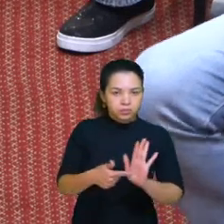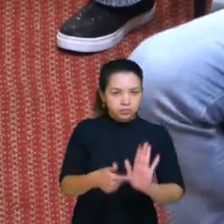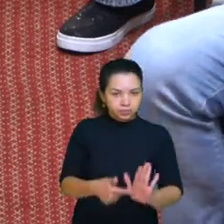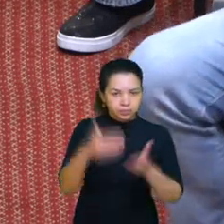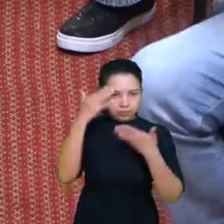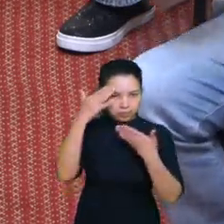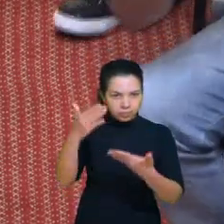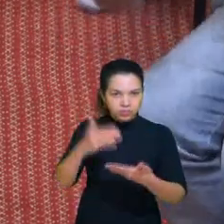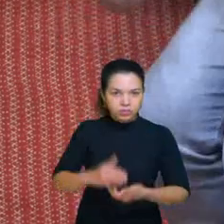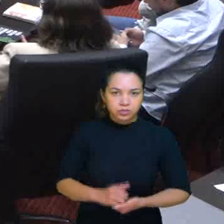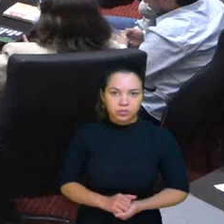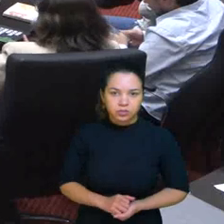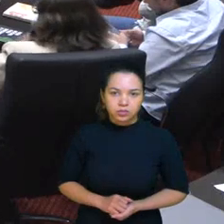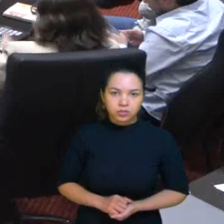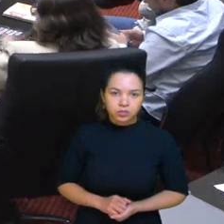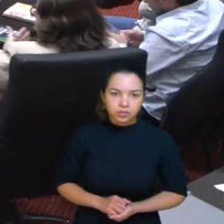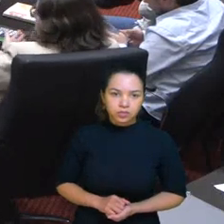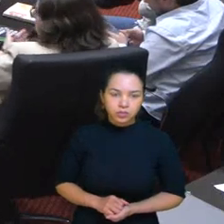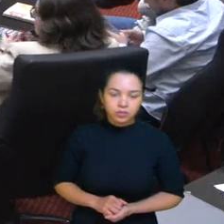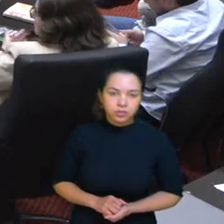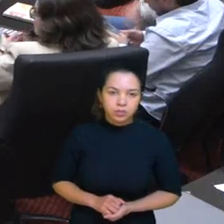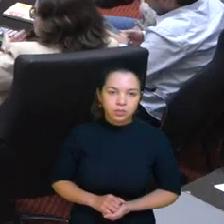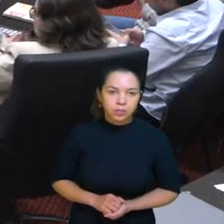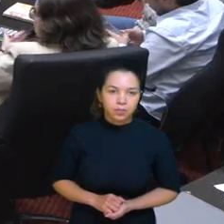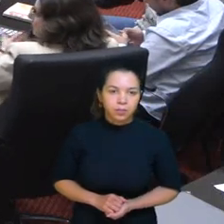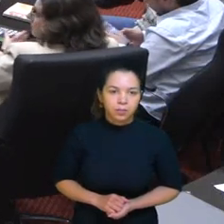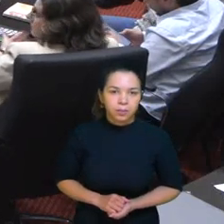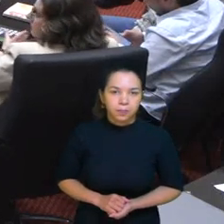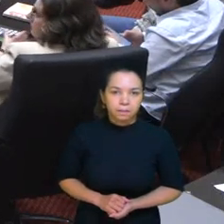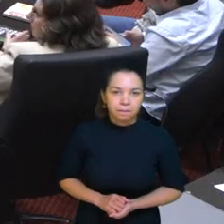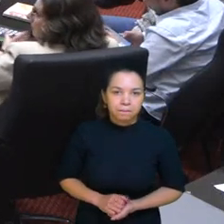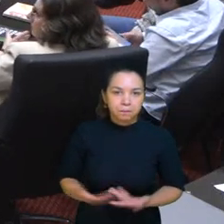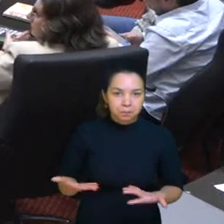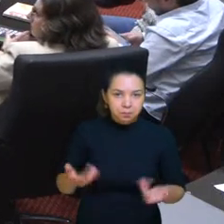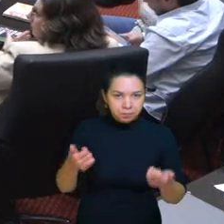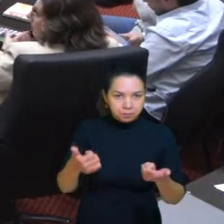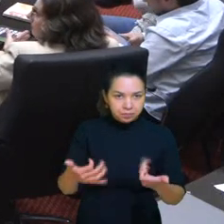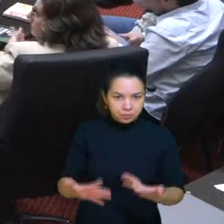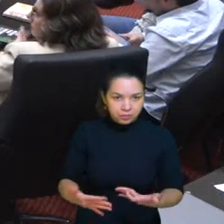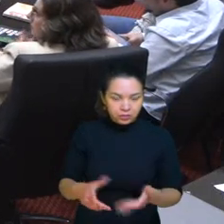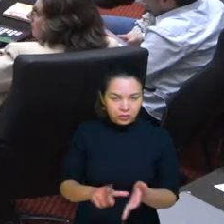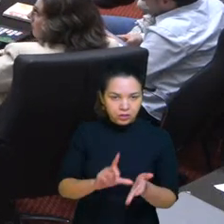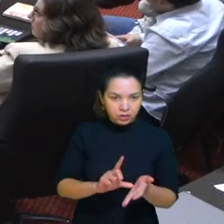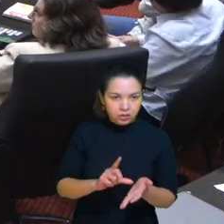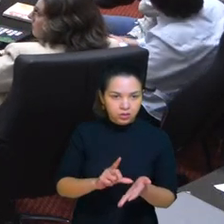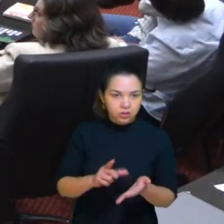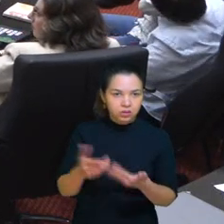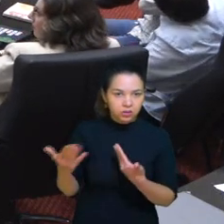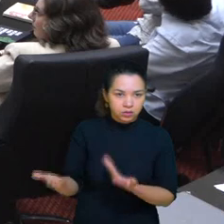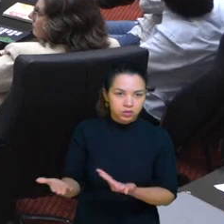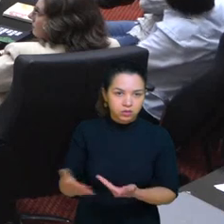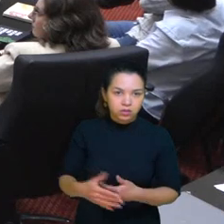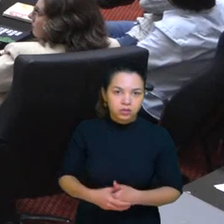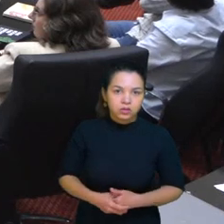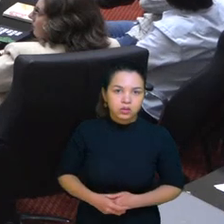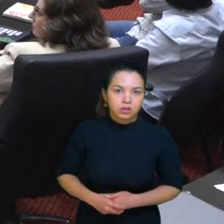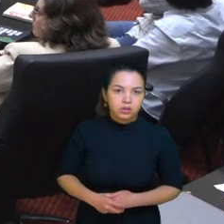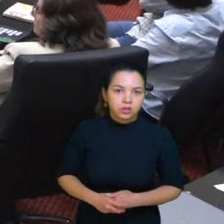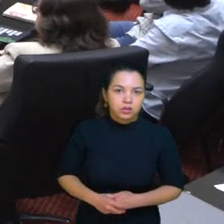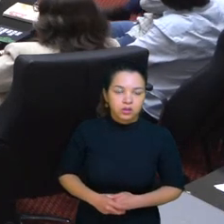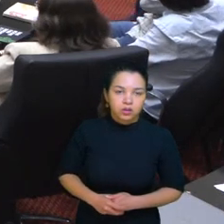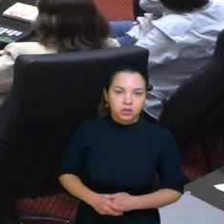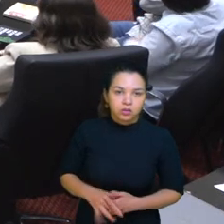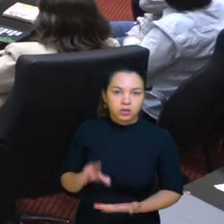obrigada muito bem Marlene eh só queria dizer antes de passar a palavra pro eh assim ó eh eu sinceramente